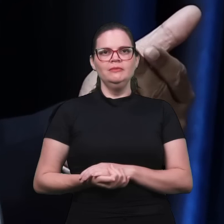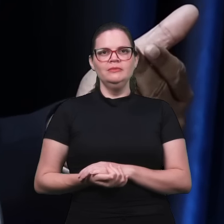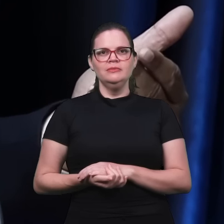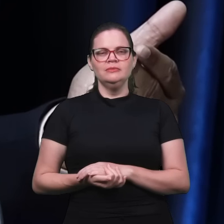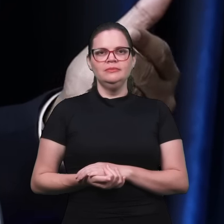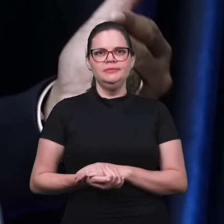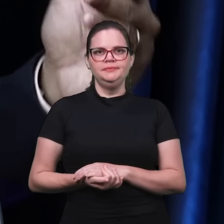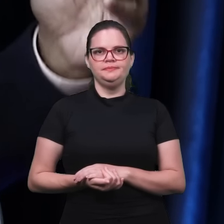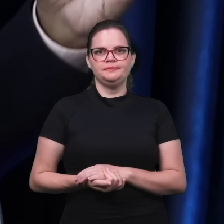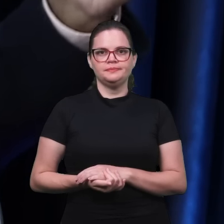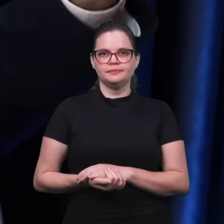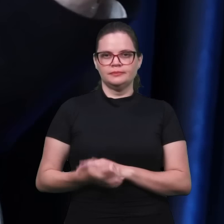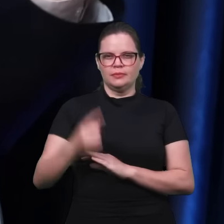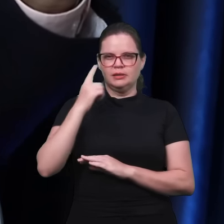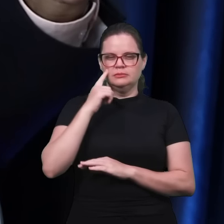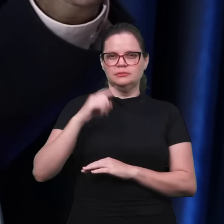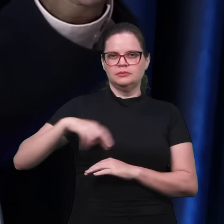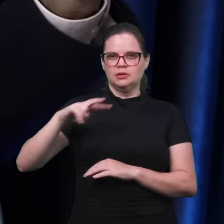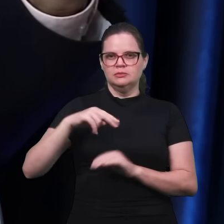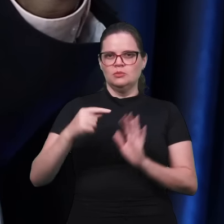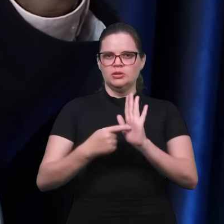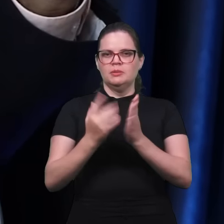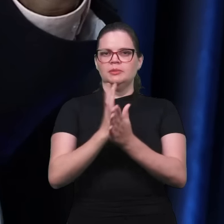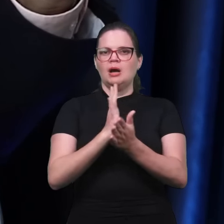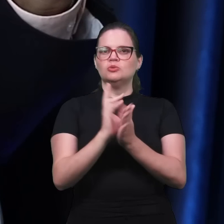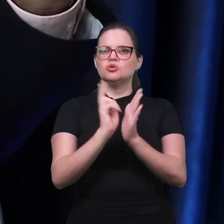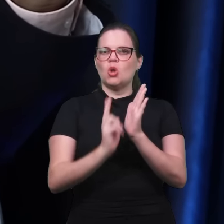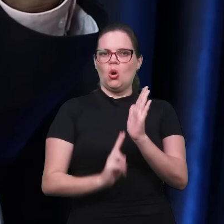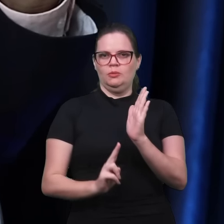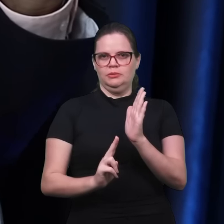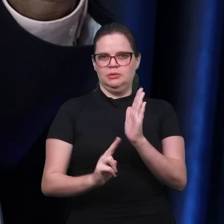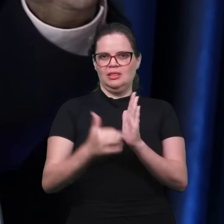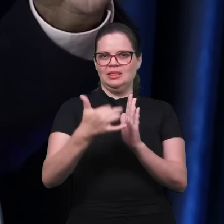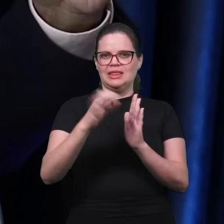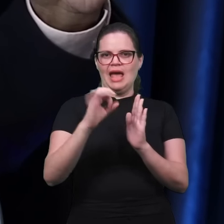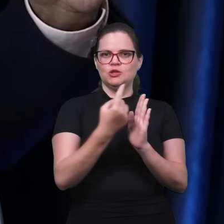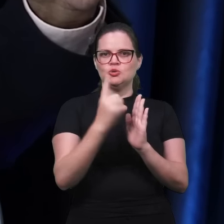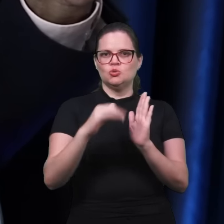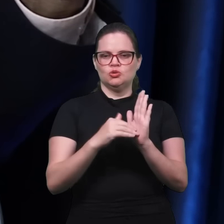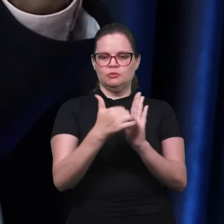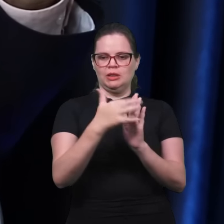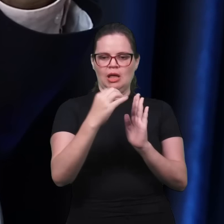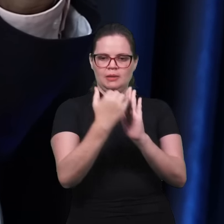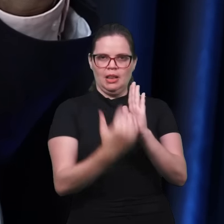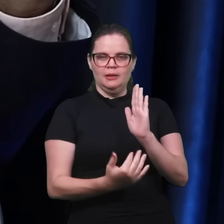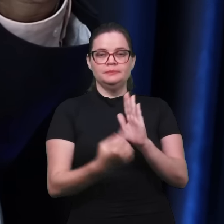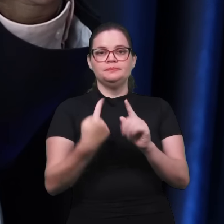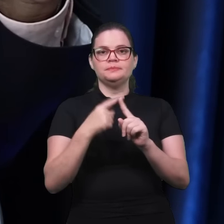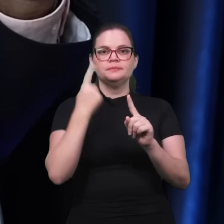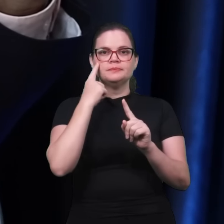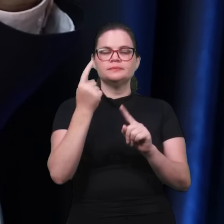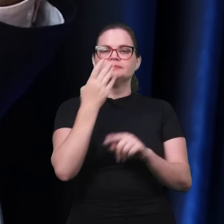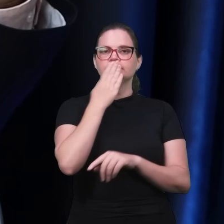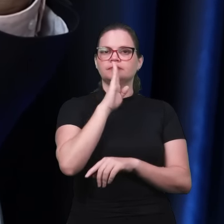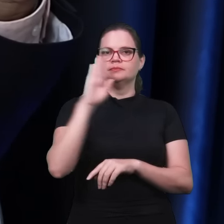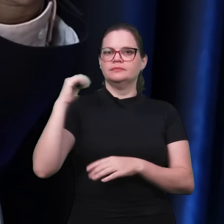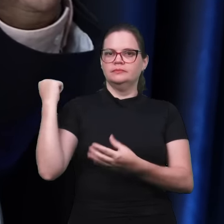10 últimas, mas nós vemos em toda ela a linha da promessa de Abraão, nós vemos a